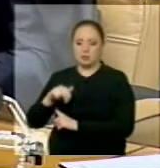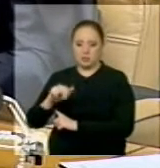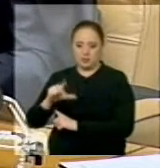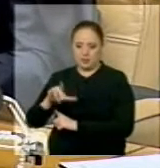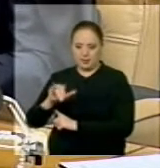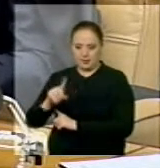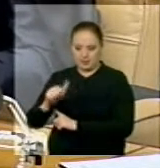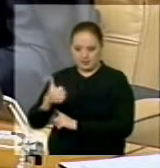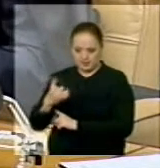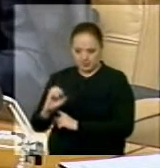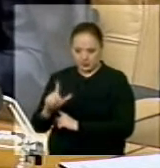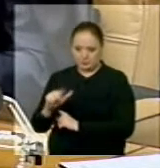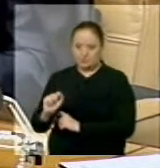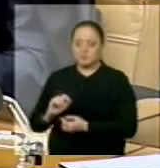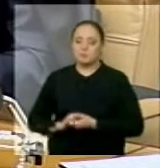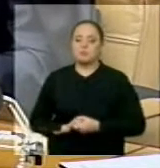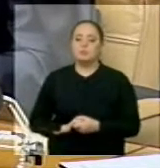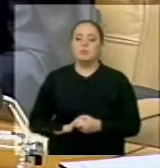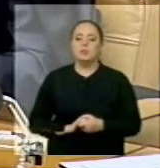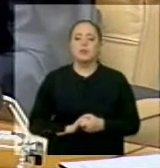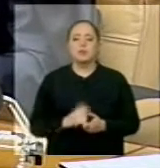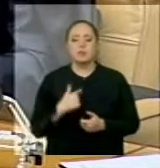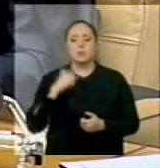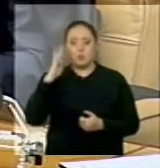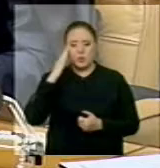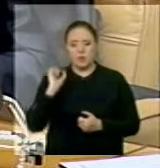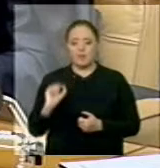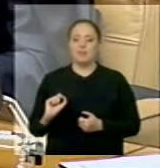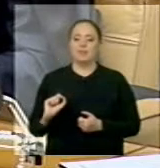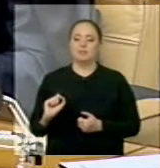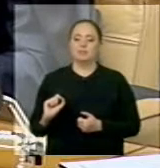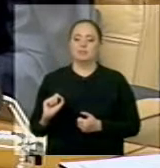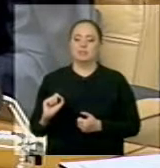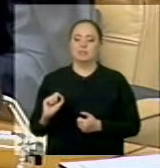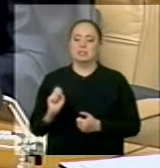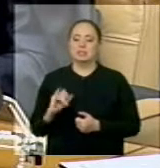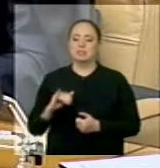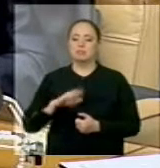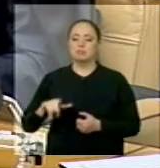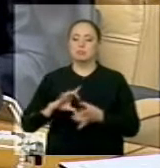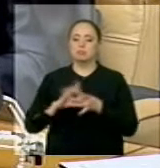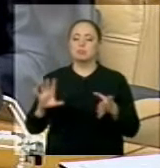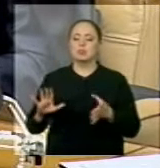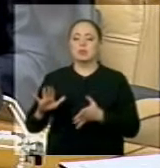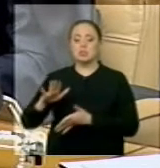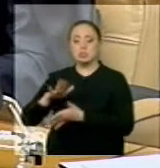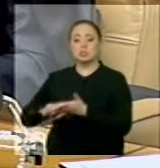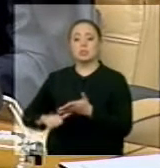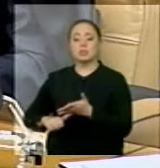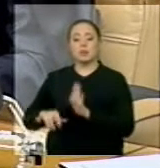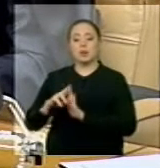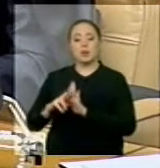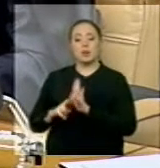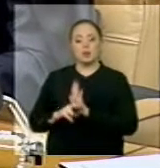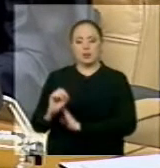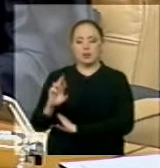questão posta à análise, entendo desautorizar simples conclusão pela retirada da norma do